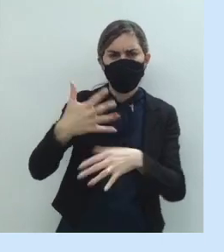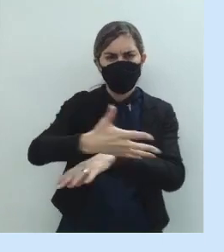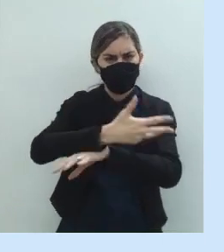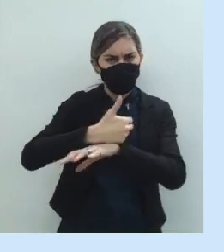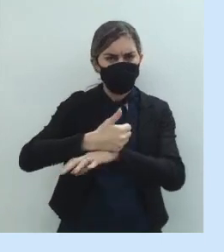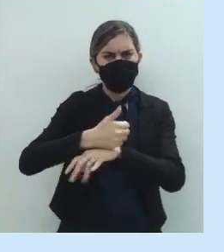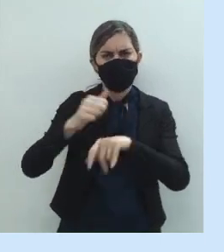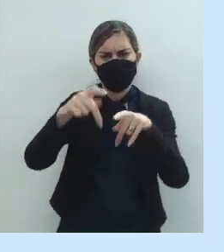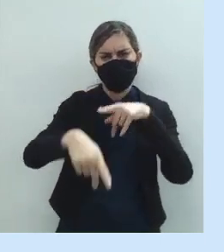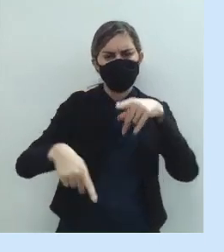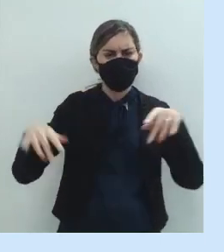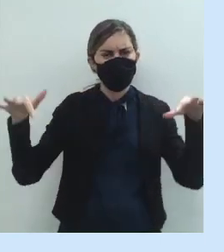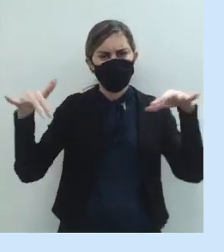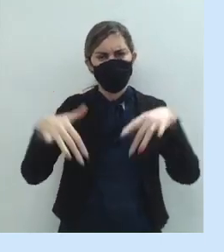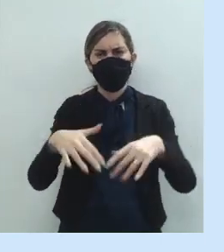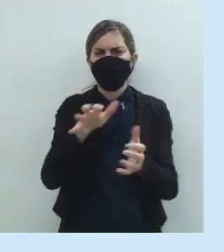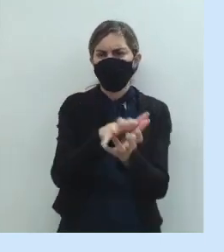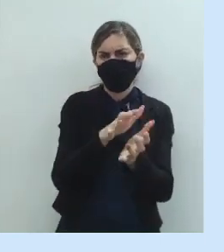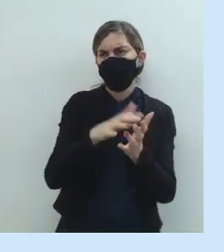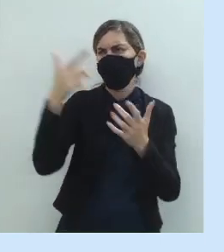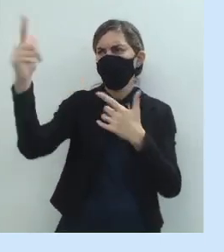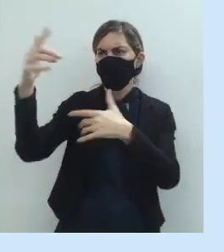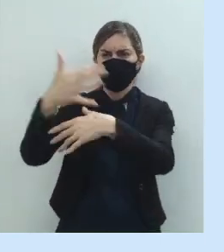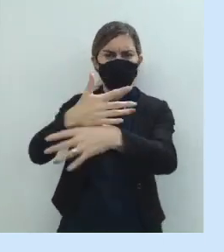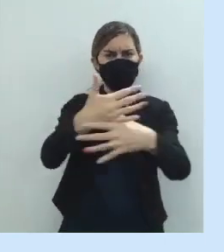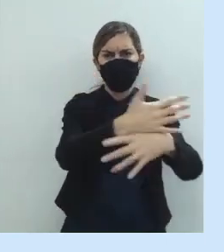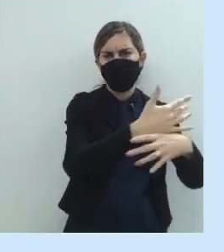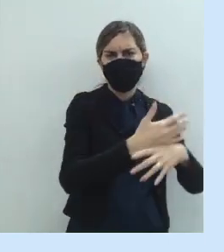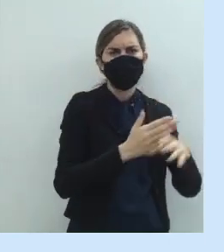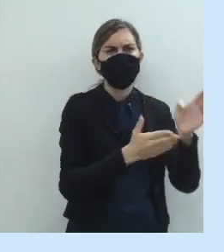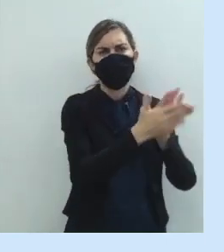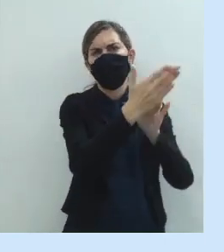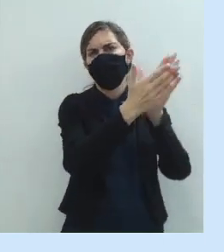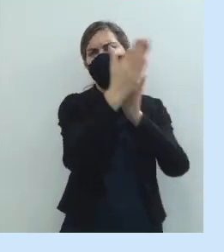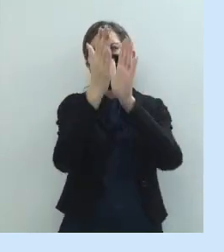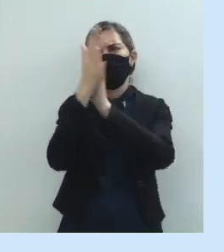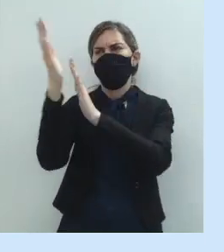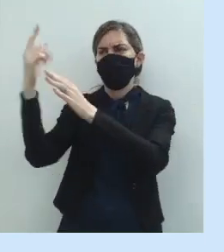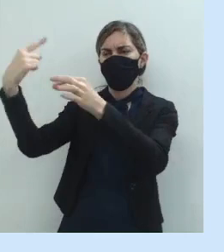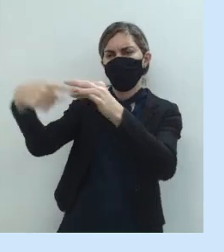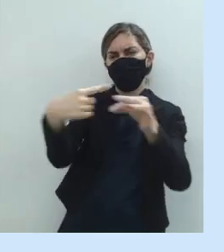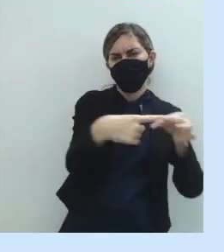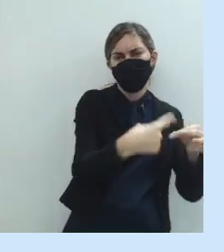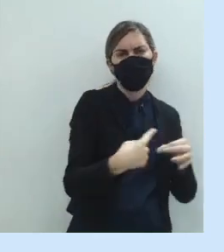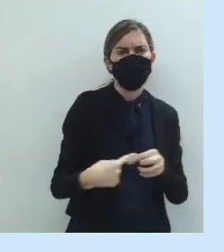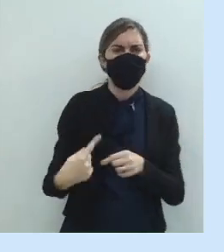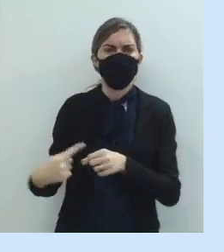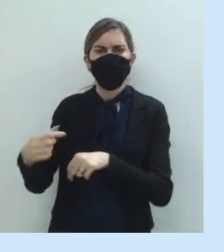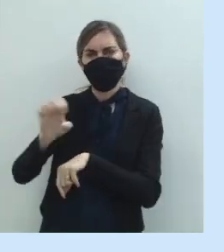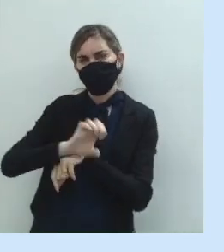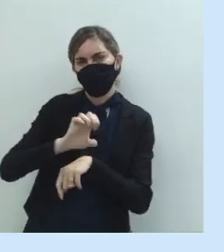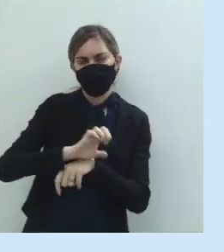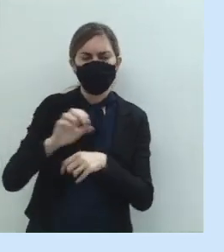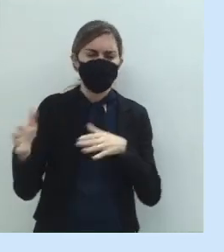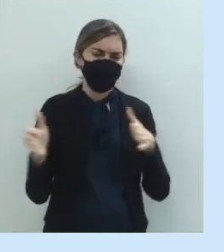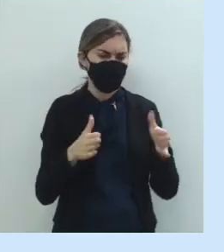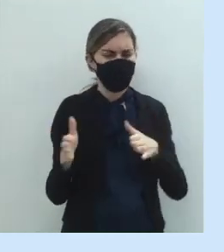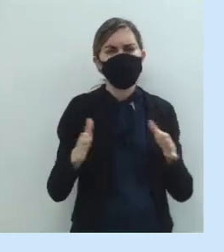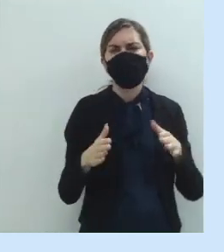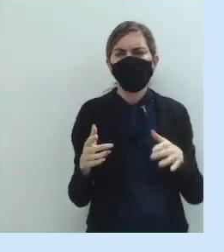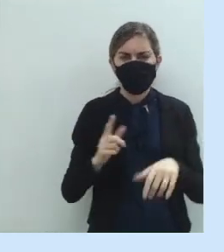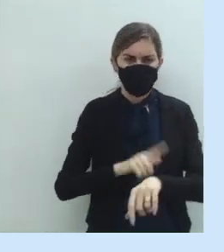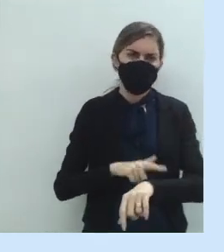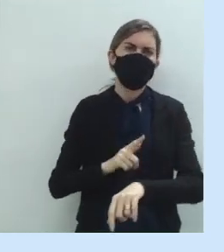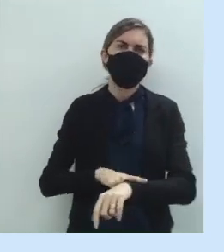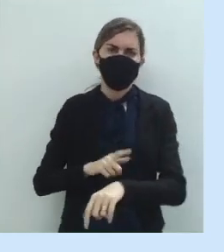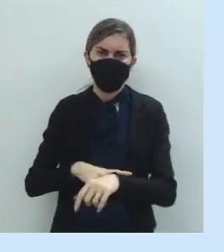pública, tanto aqui em Recife como em outras cidades. A Rural viajou pelo interior do estado numa época, durante todo esse tempo